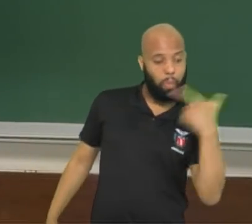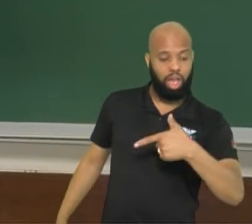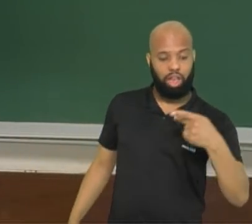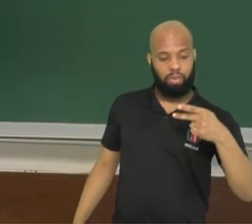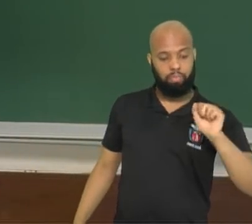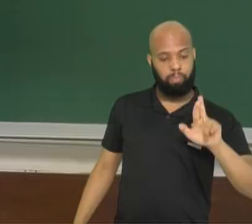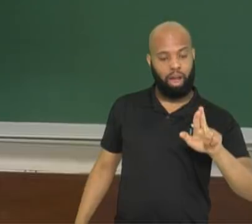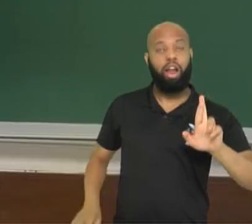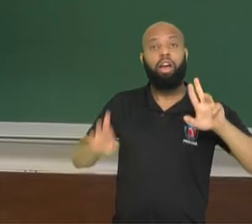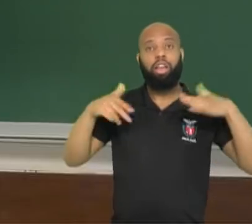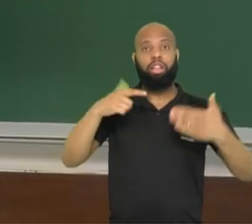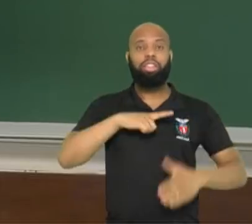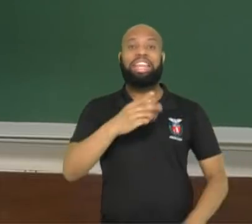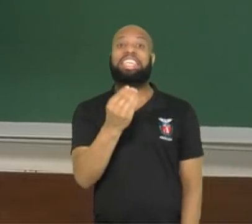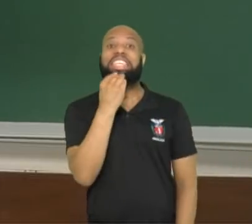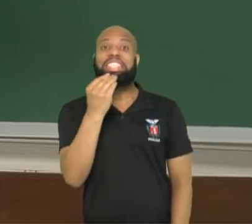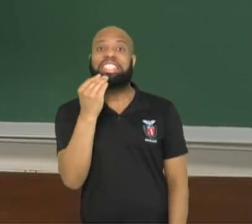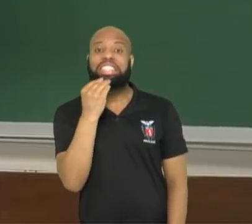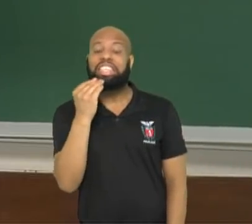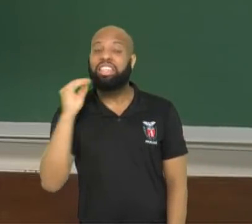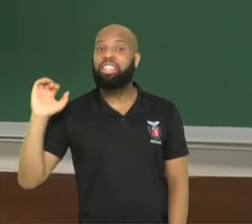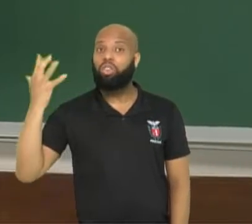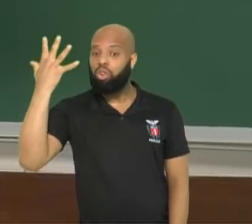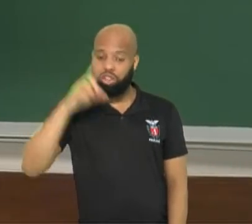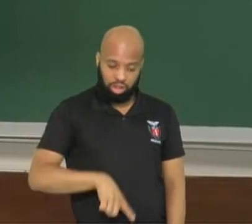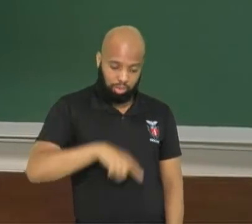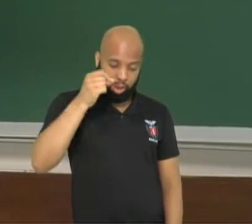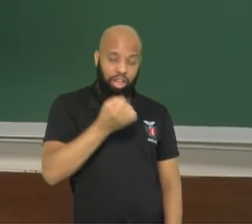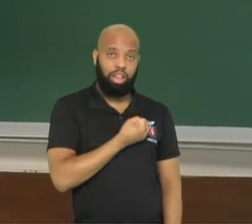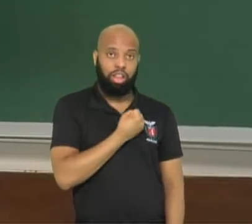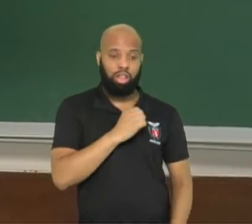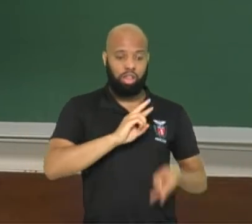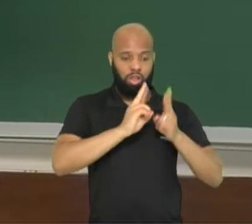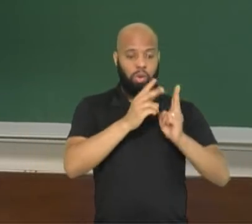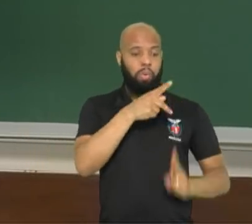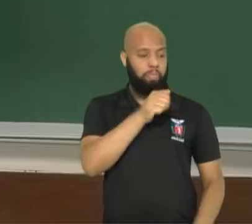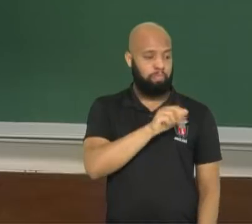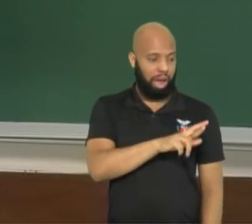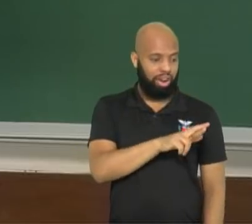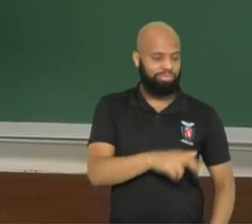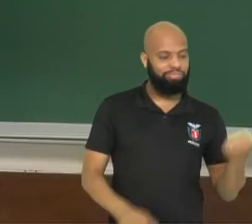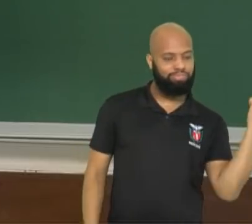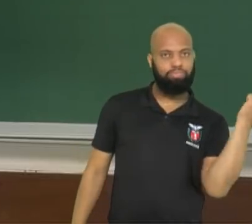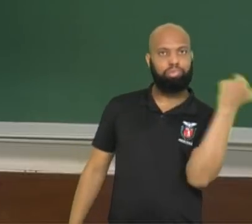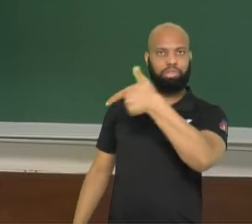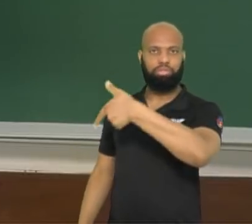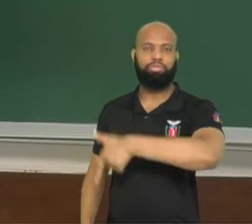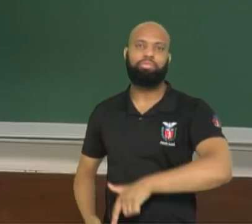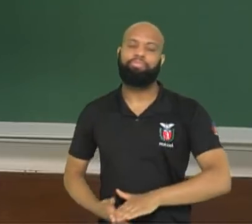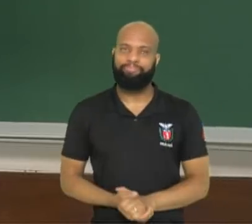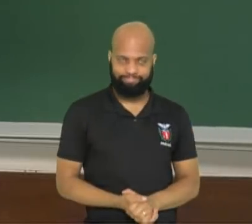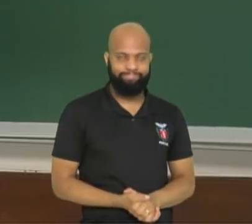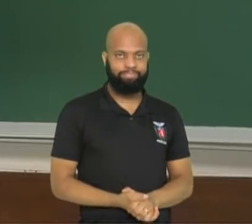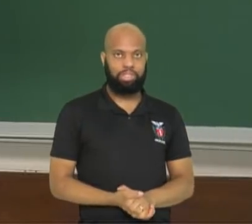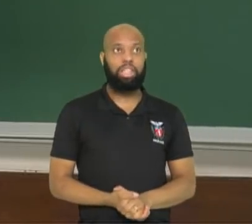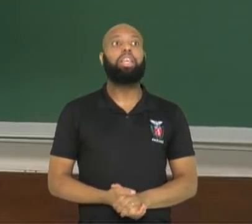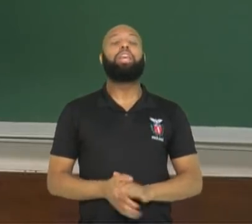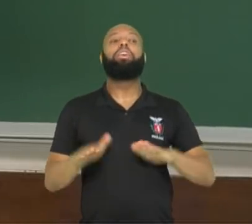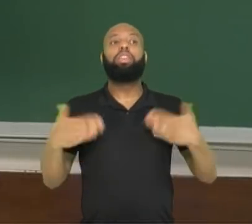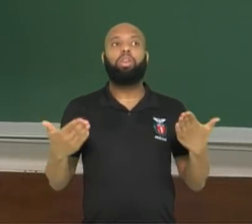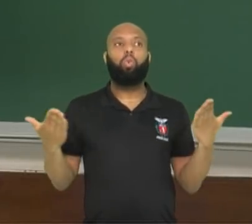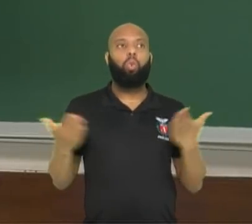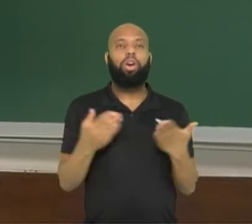Portanto, a probabilidade de sair um número par dessa urna é maior. Então,